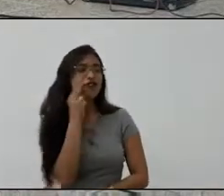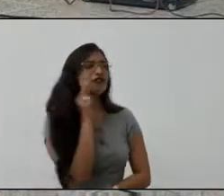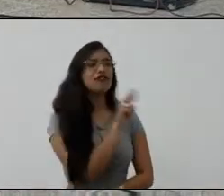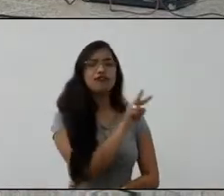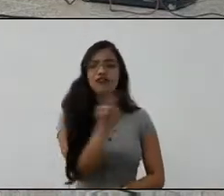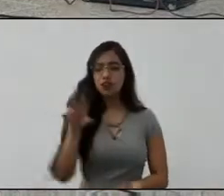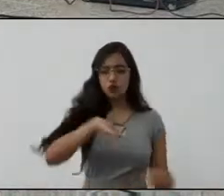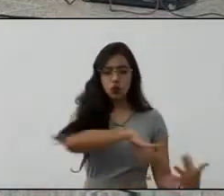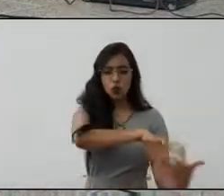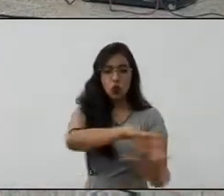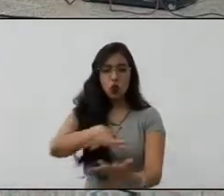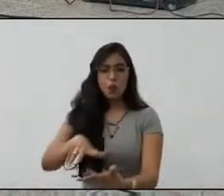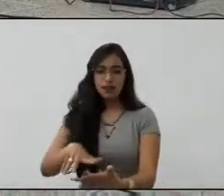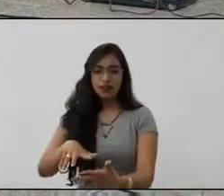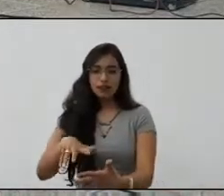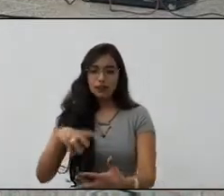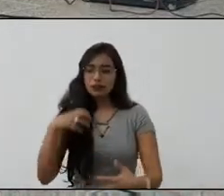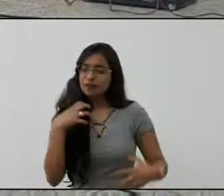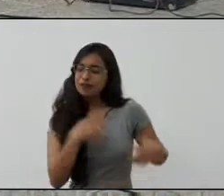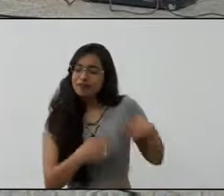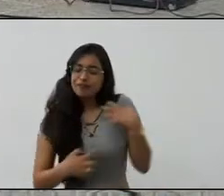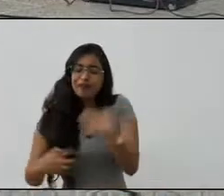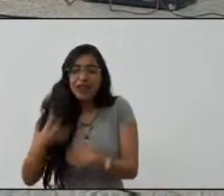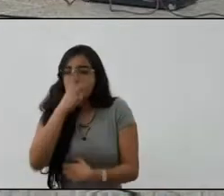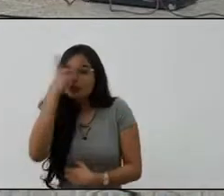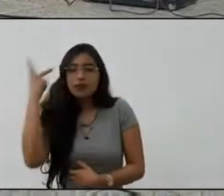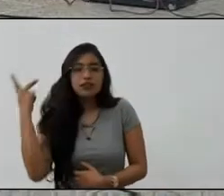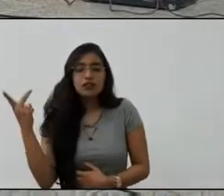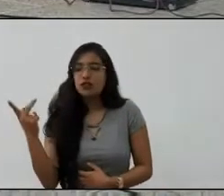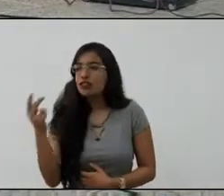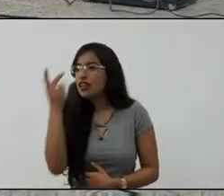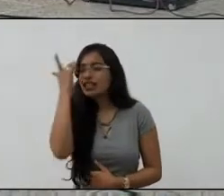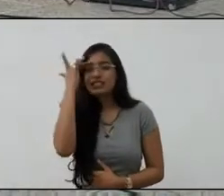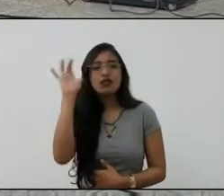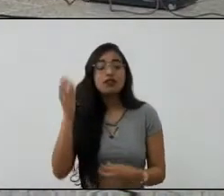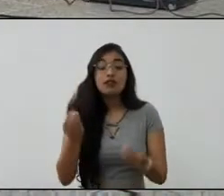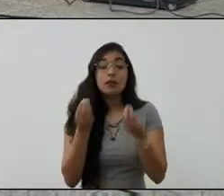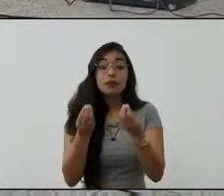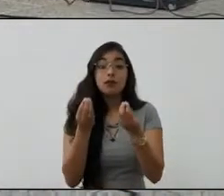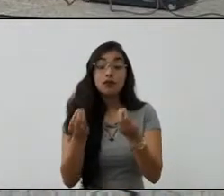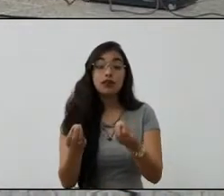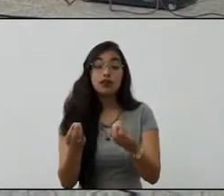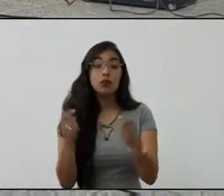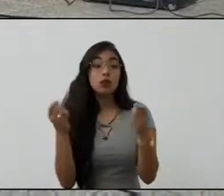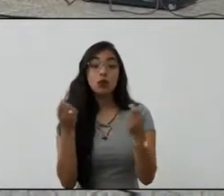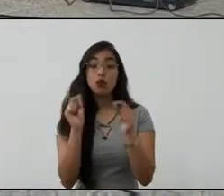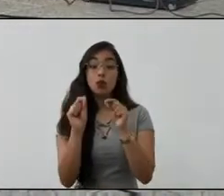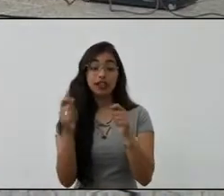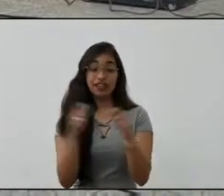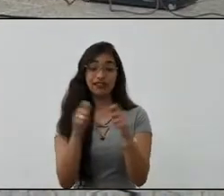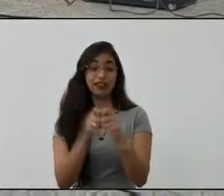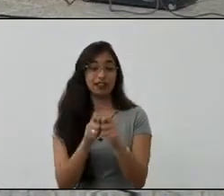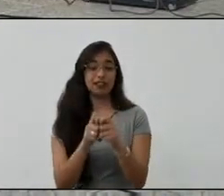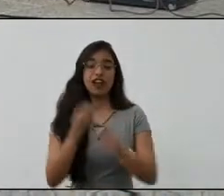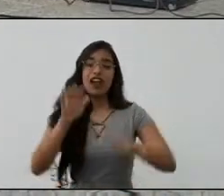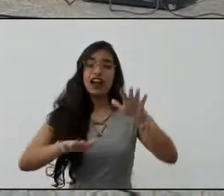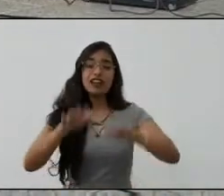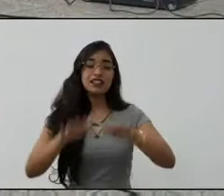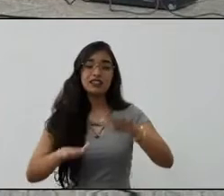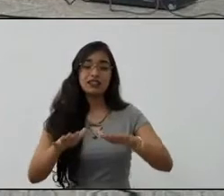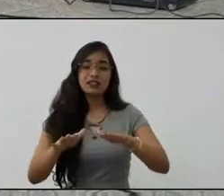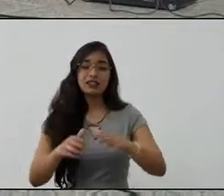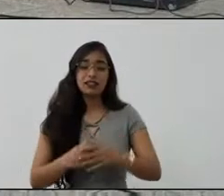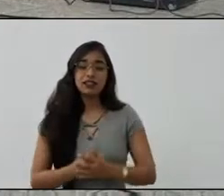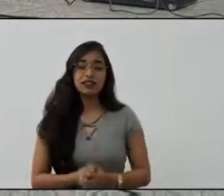em polvorosa. As pessoas não sabem o que fazer. Muitas das quais, às vezes, não cabem as